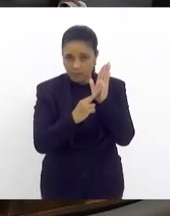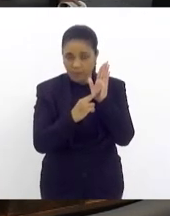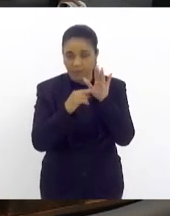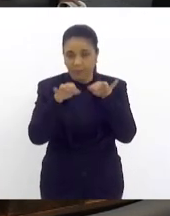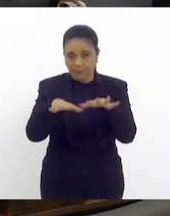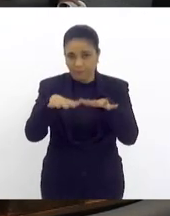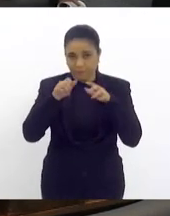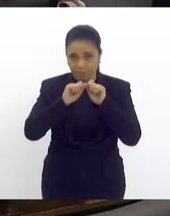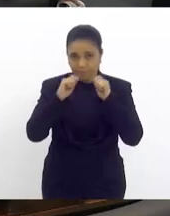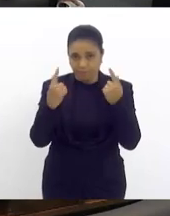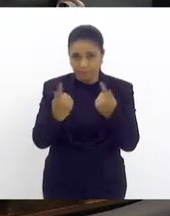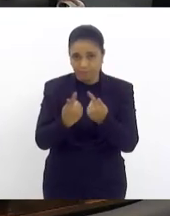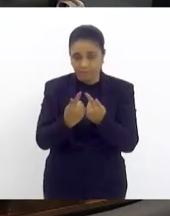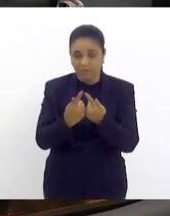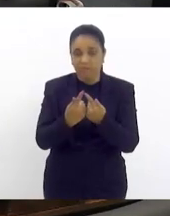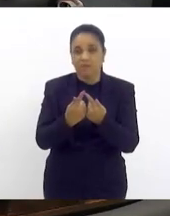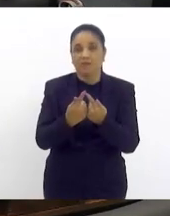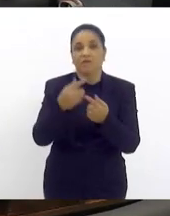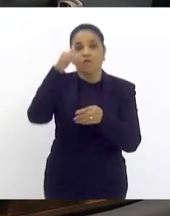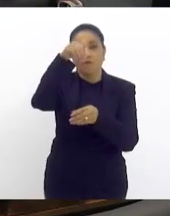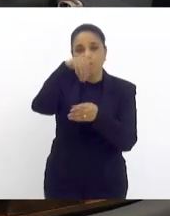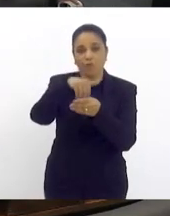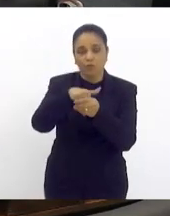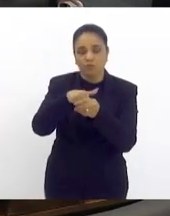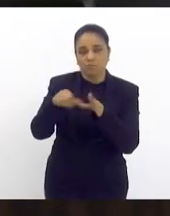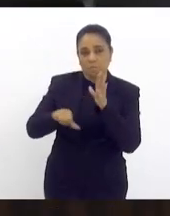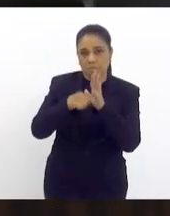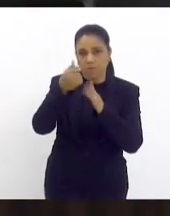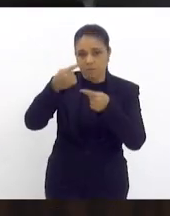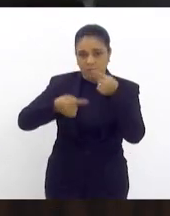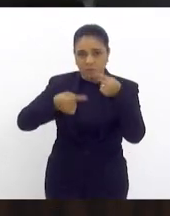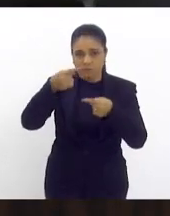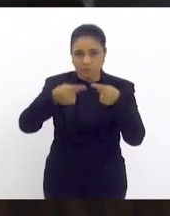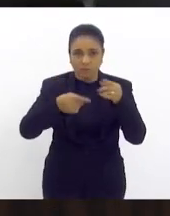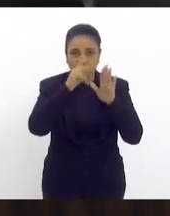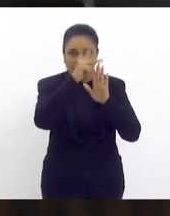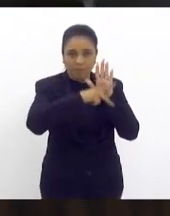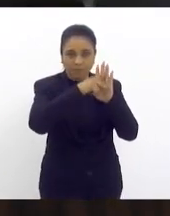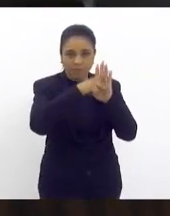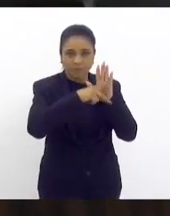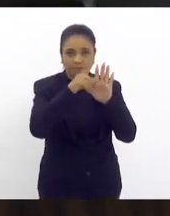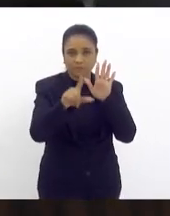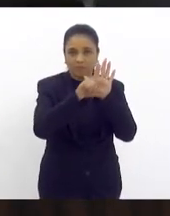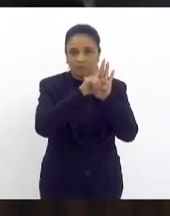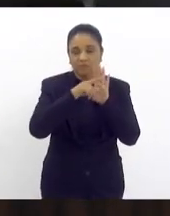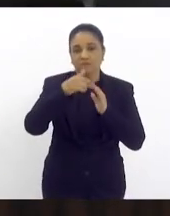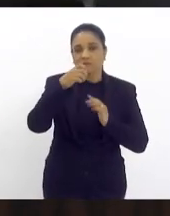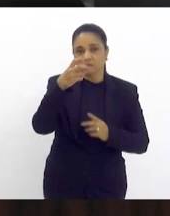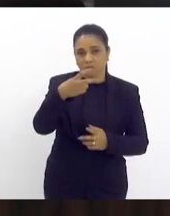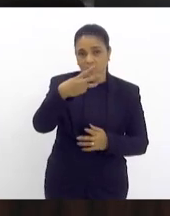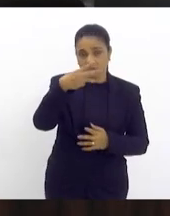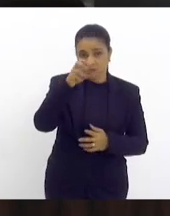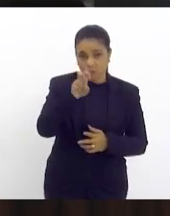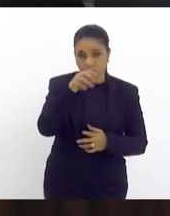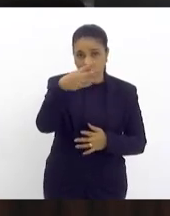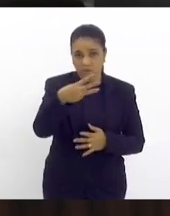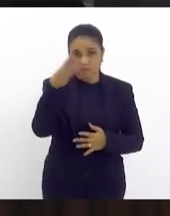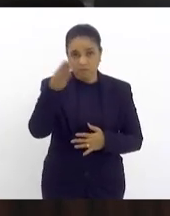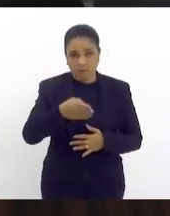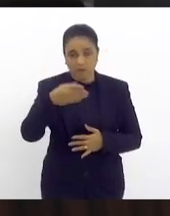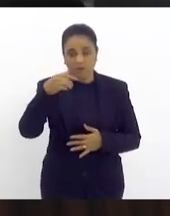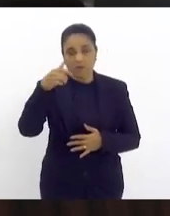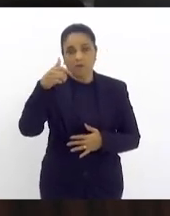a imitação ordinária em votação em primeira discussão projeto de lei número 59 33/22